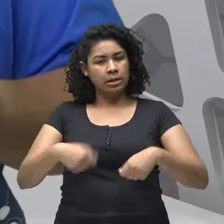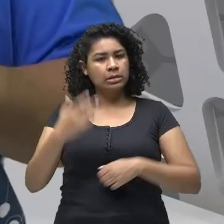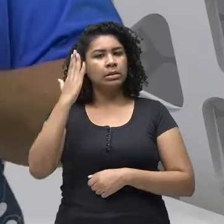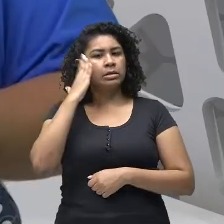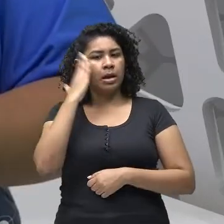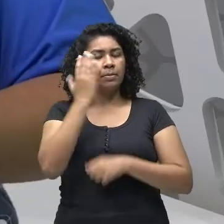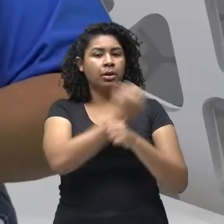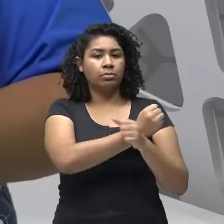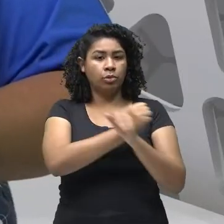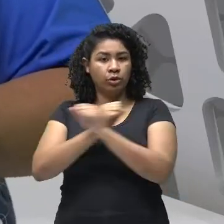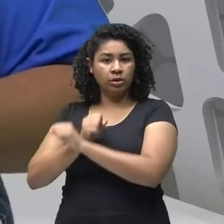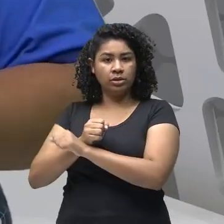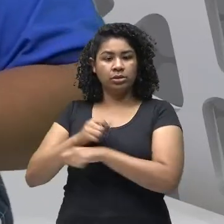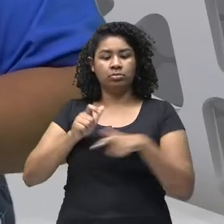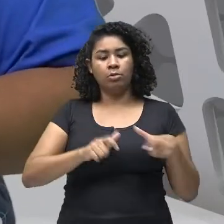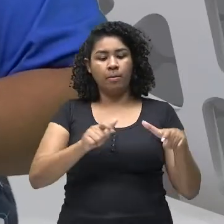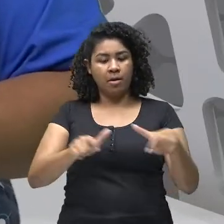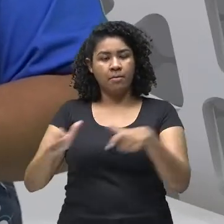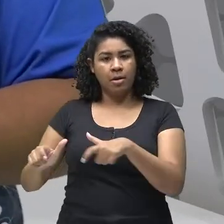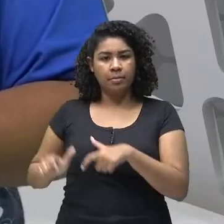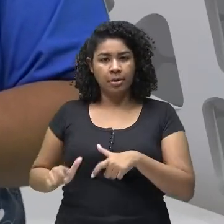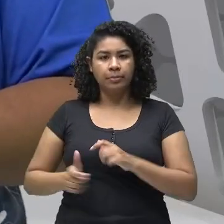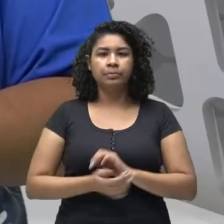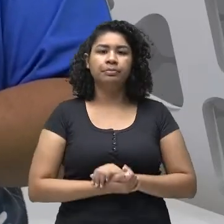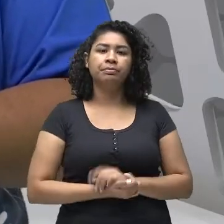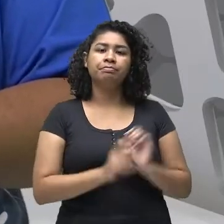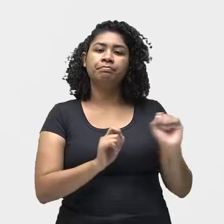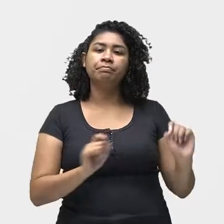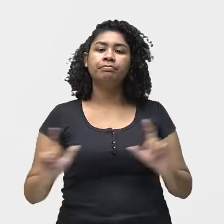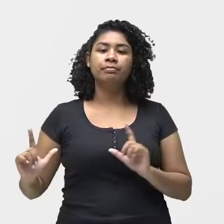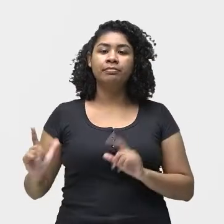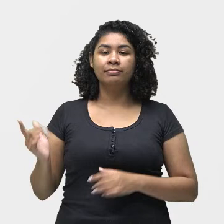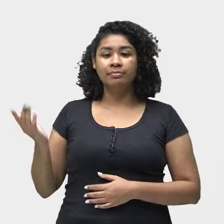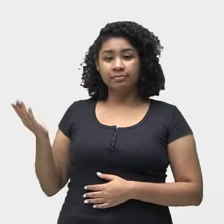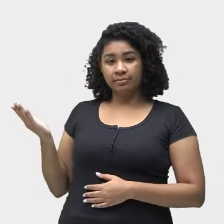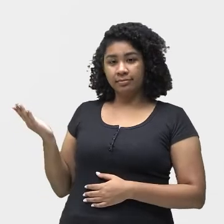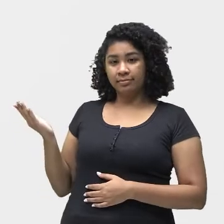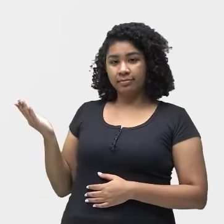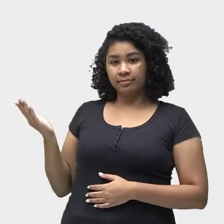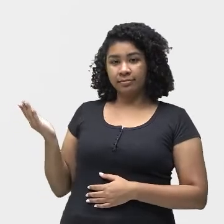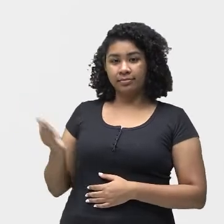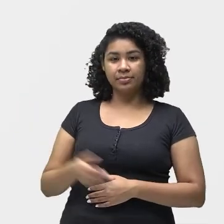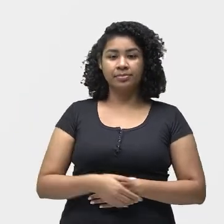os seus limites territoriais. Continuando nosso conteúdo.